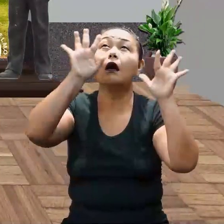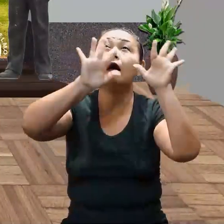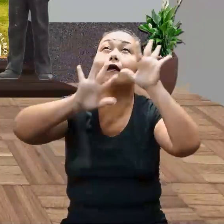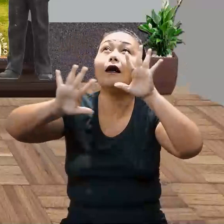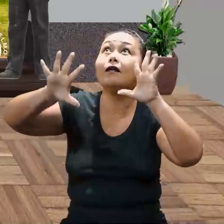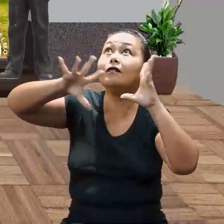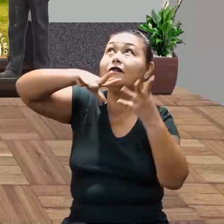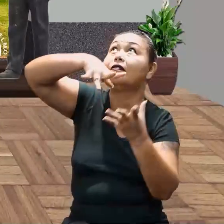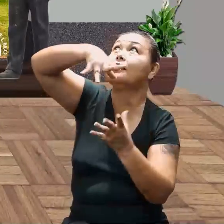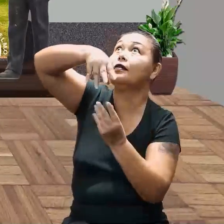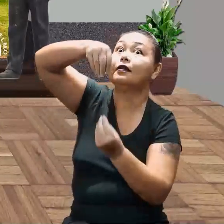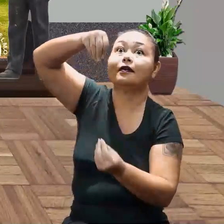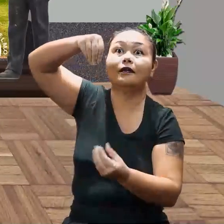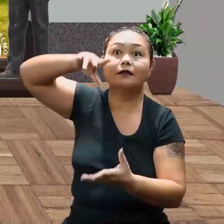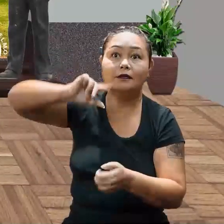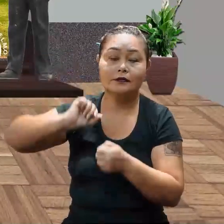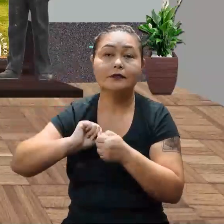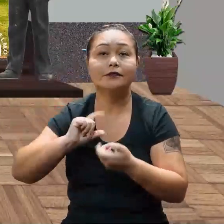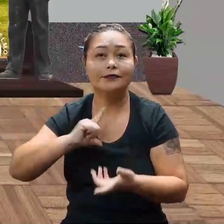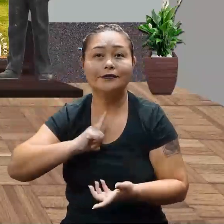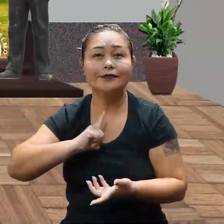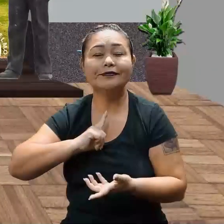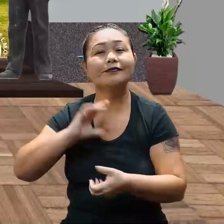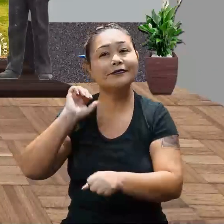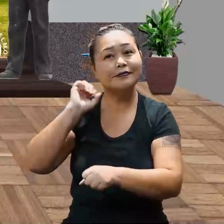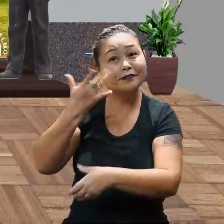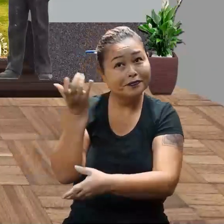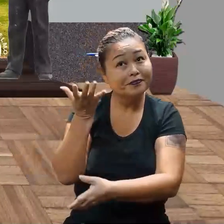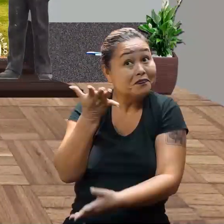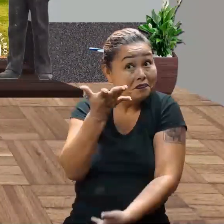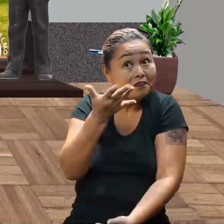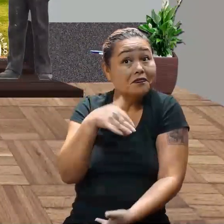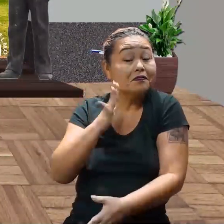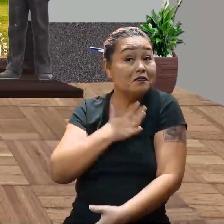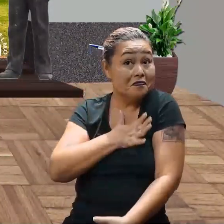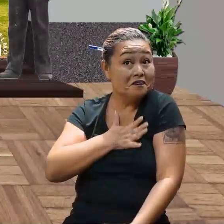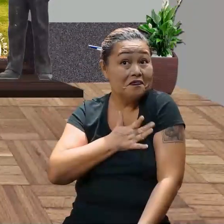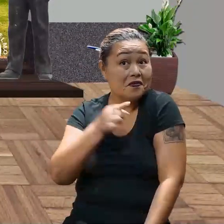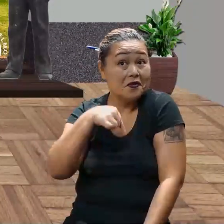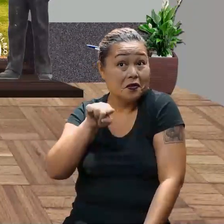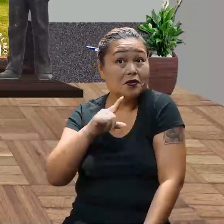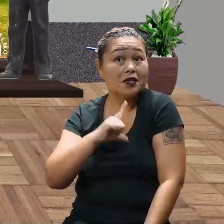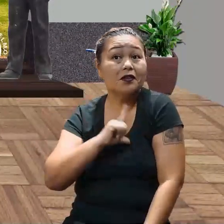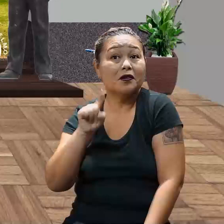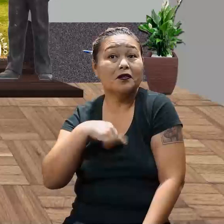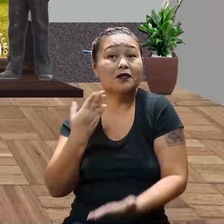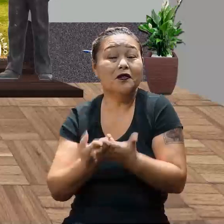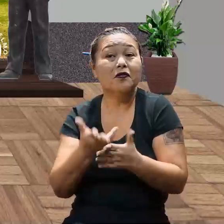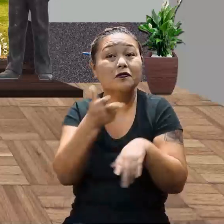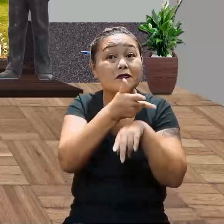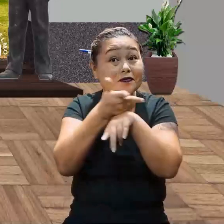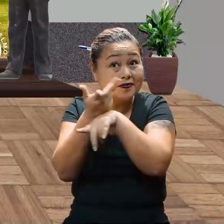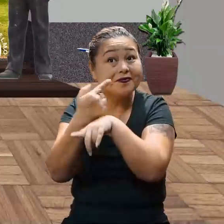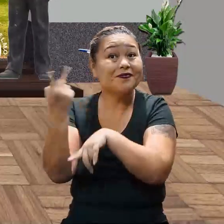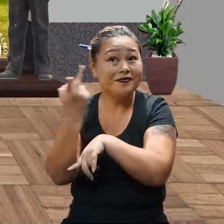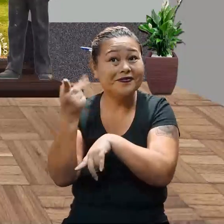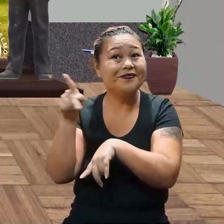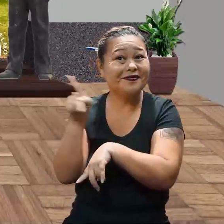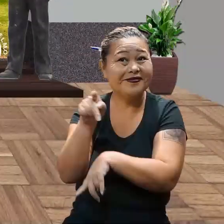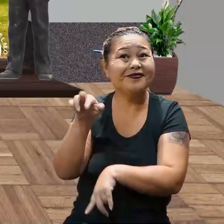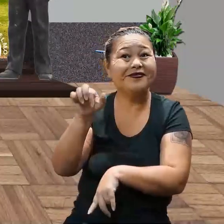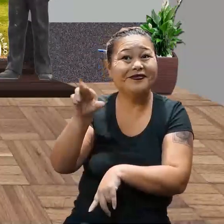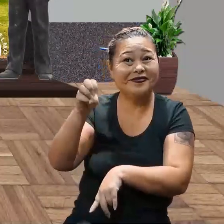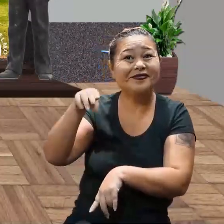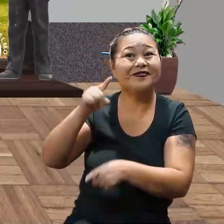fantasma. Mas eu espero que vocês tenham gostado da nossa aula, do vídeo que eu e o professor Lorismar fizemos para